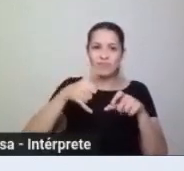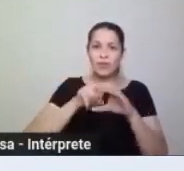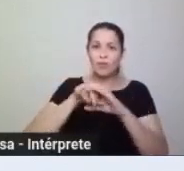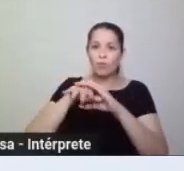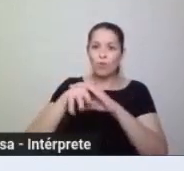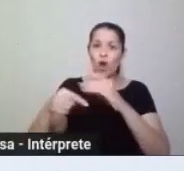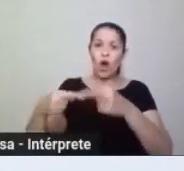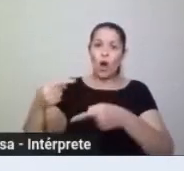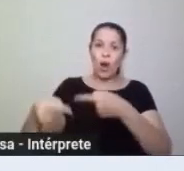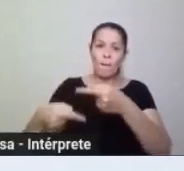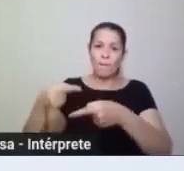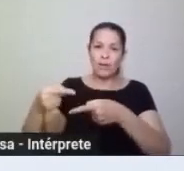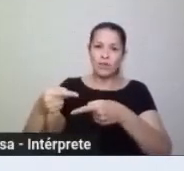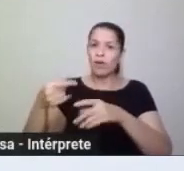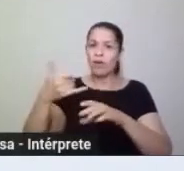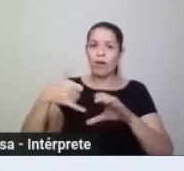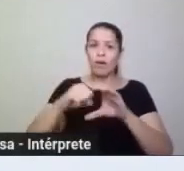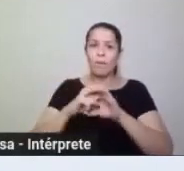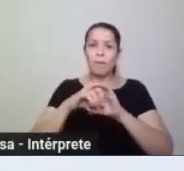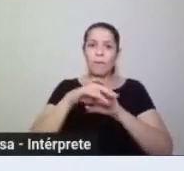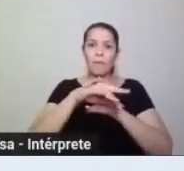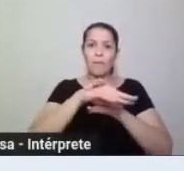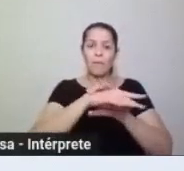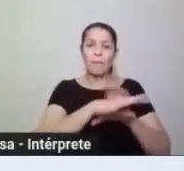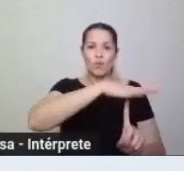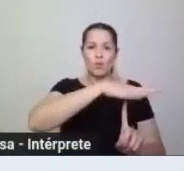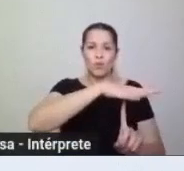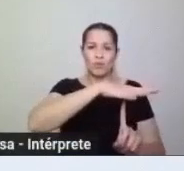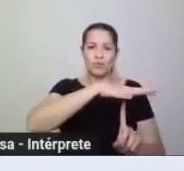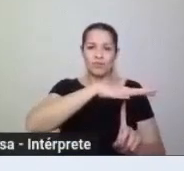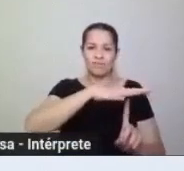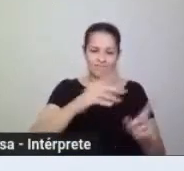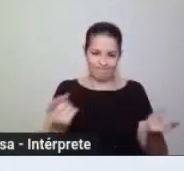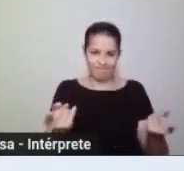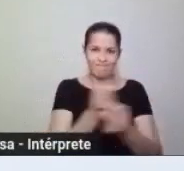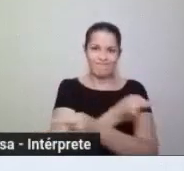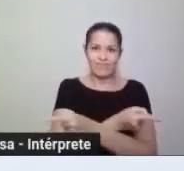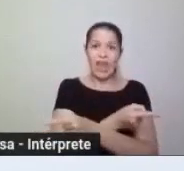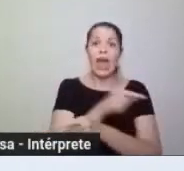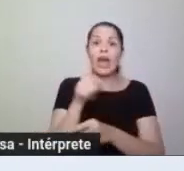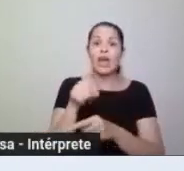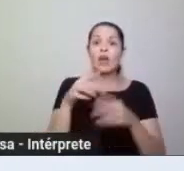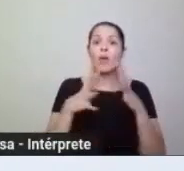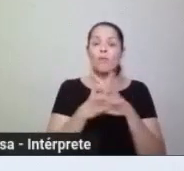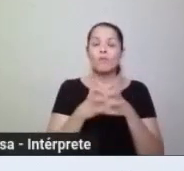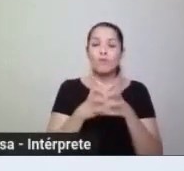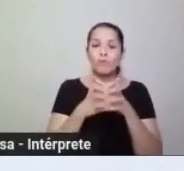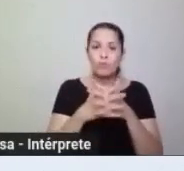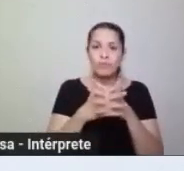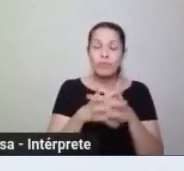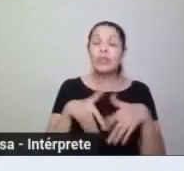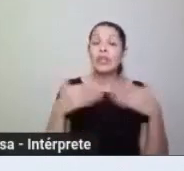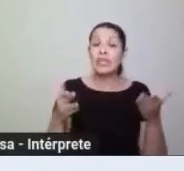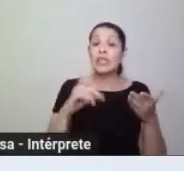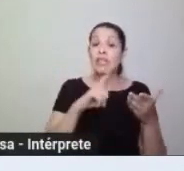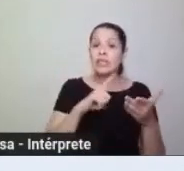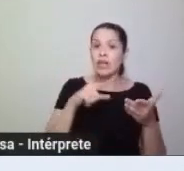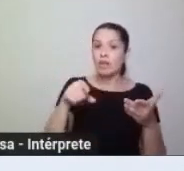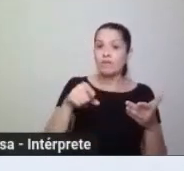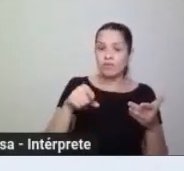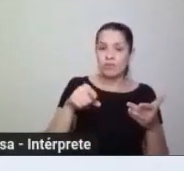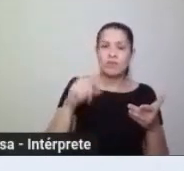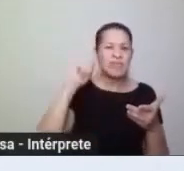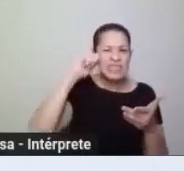rolamento, direcionou ela para dentro da caixa do motor. Com esse direcionamento da graxa para dentro da